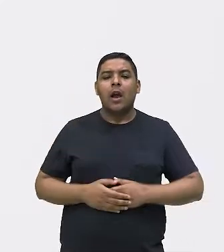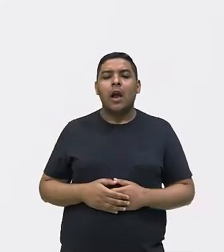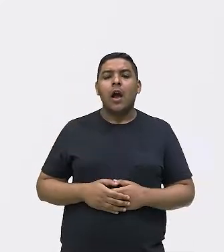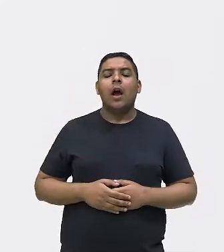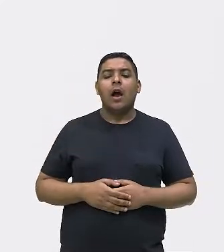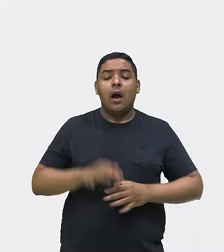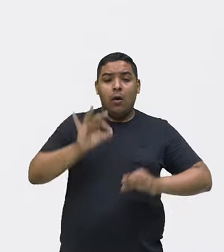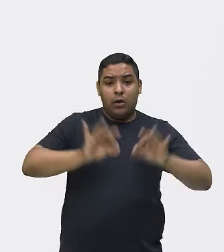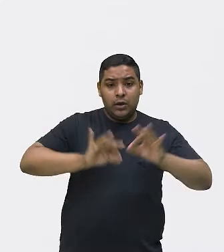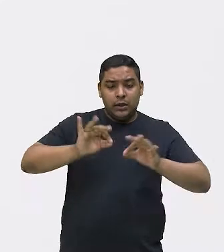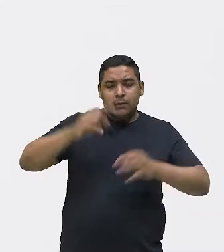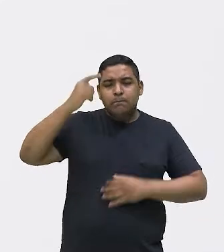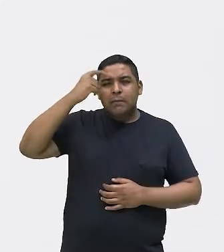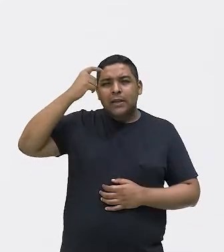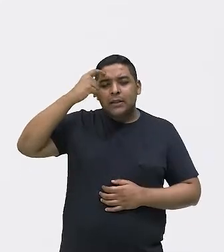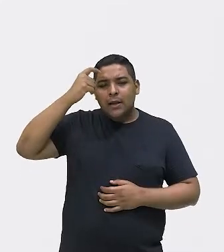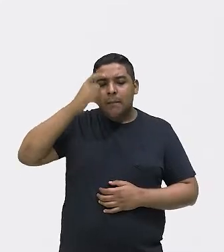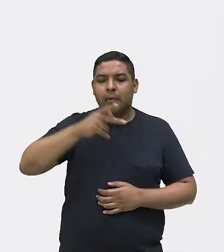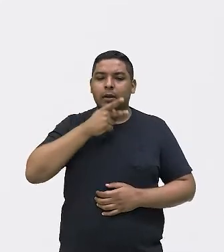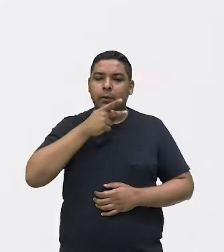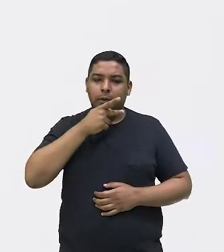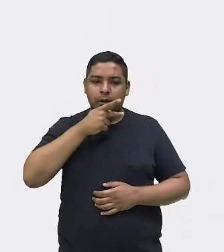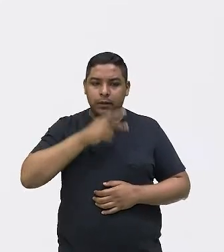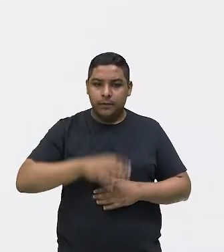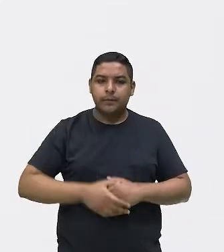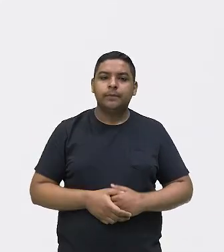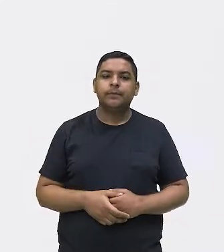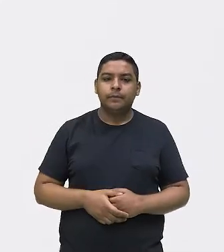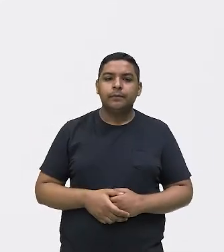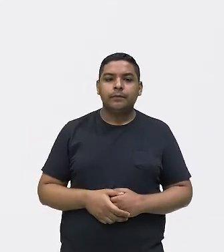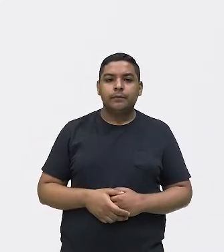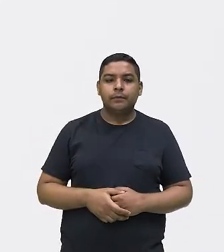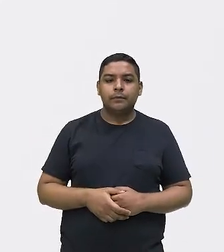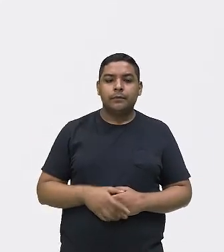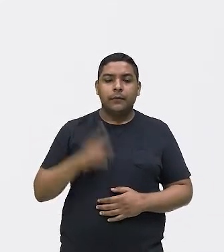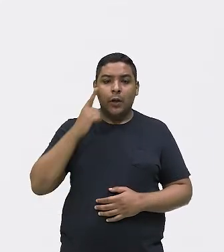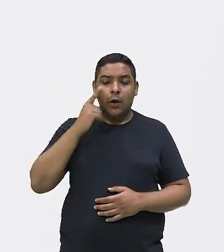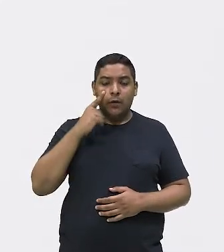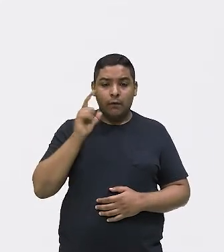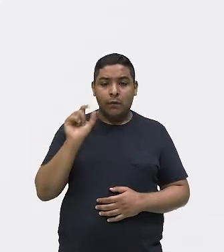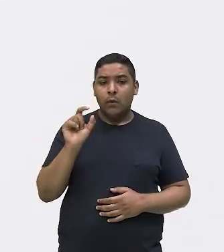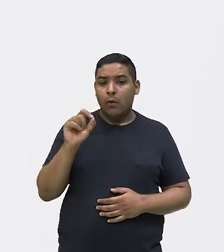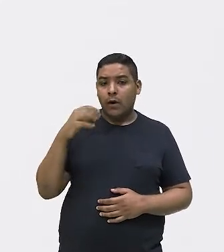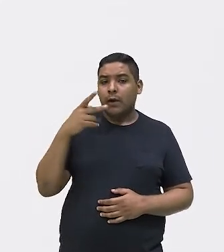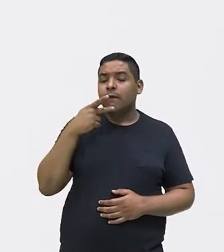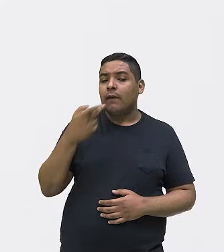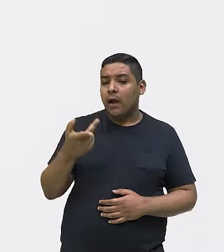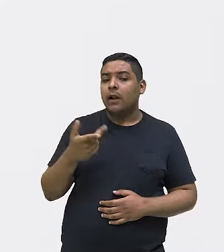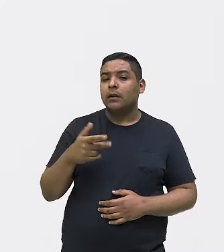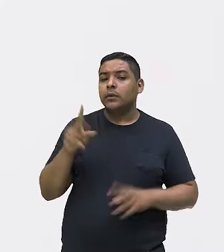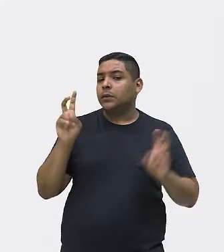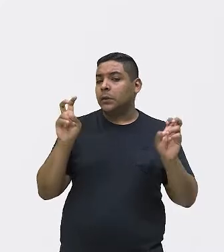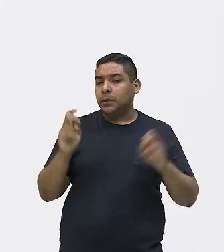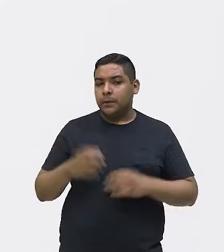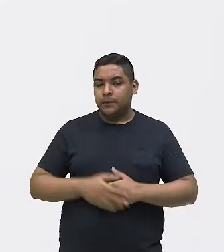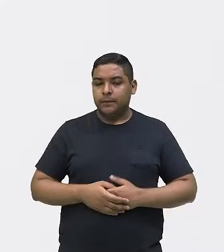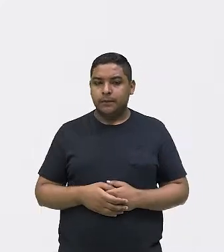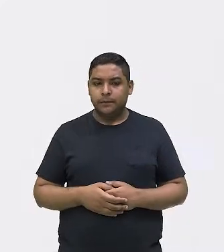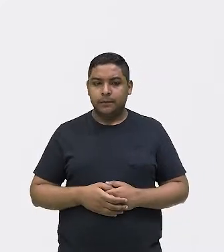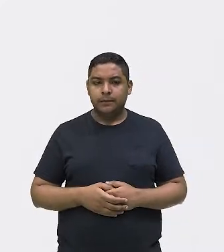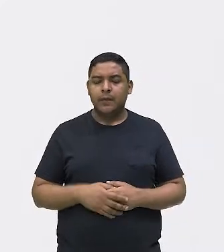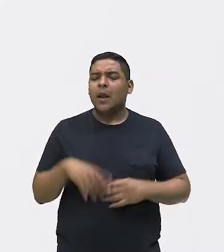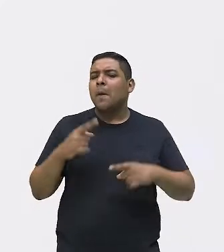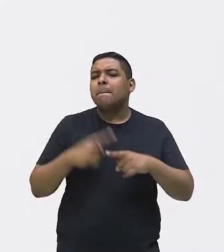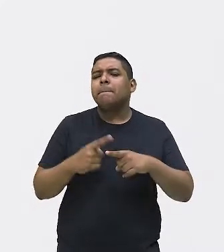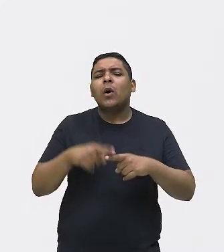do seu pensamento. E aí vamos ver o que diz aí, ó, nosso comentário sobre essa questão aí, ó. Por